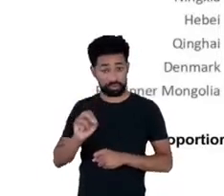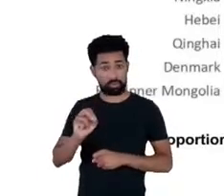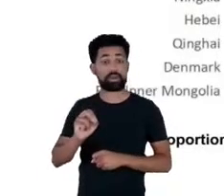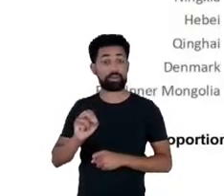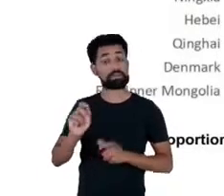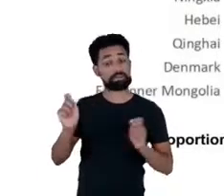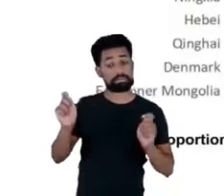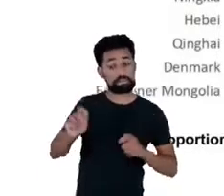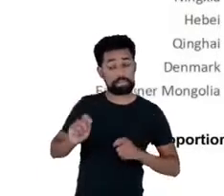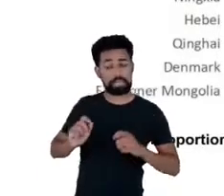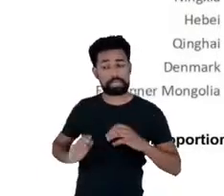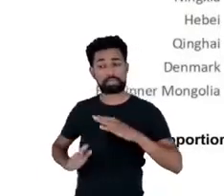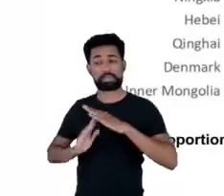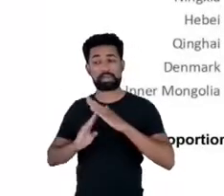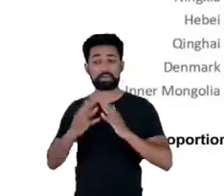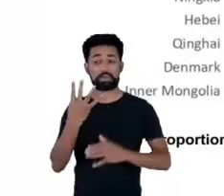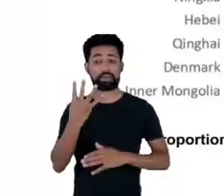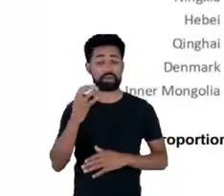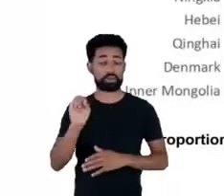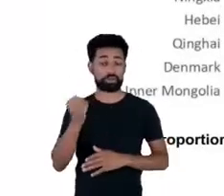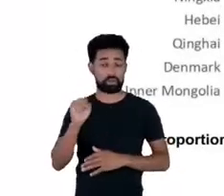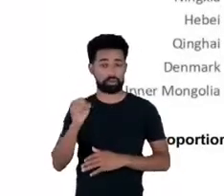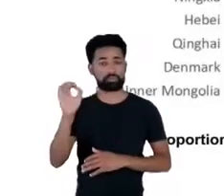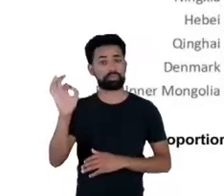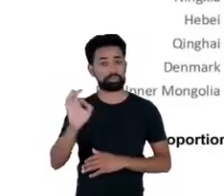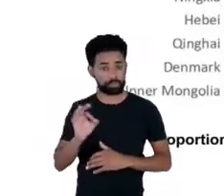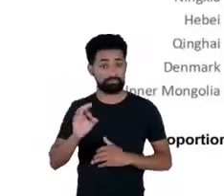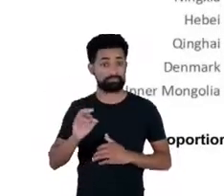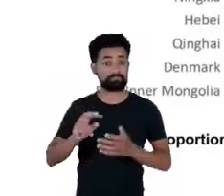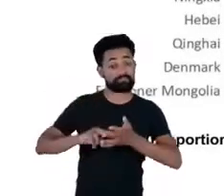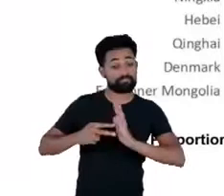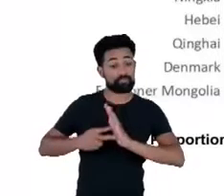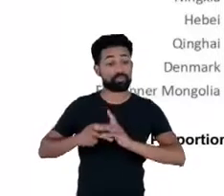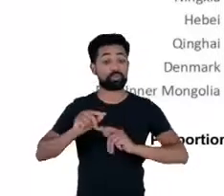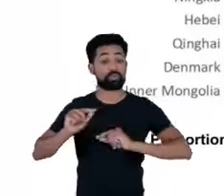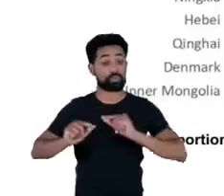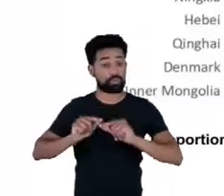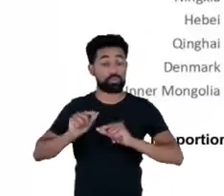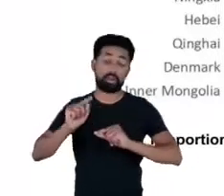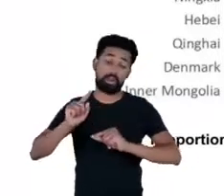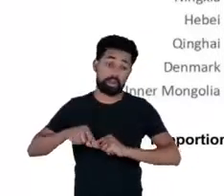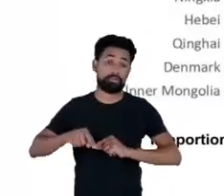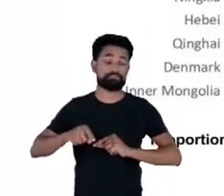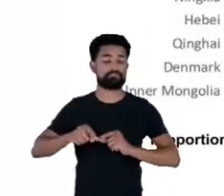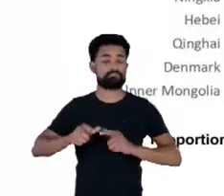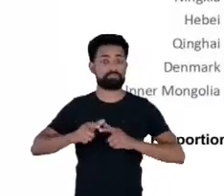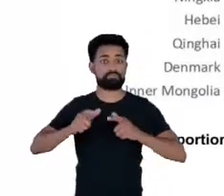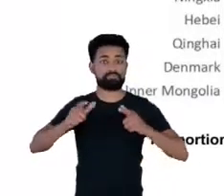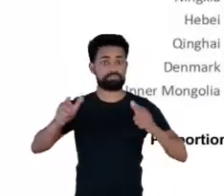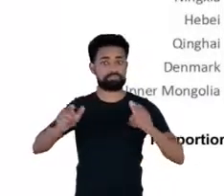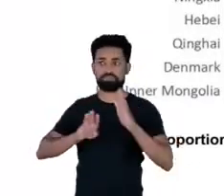a 48%. Ou seja, é um grande aumento com